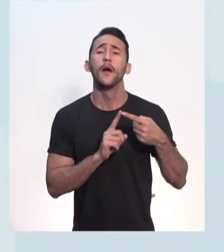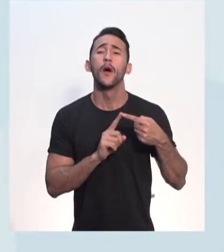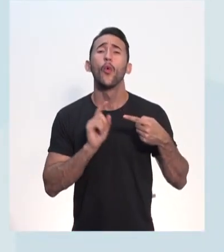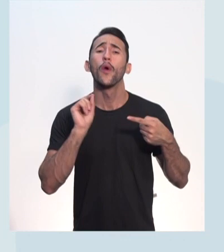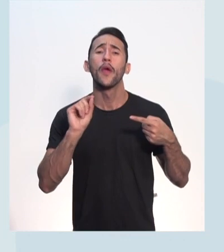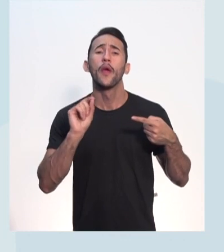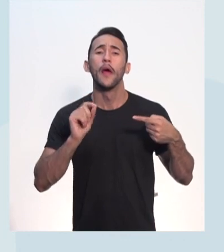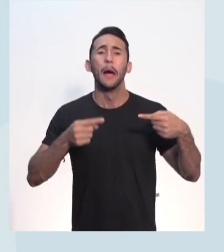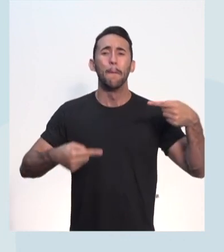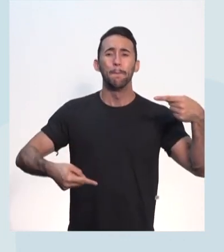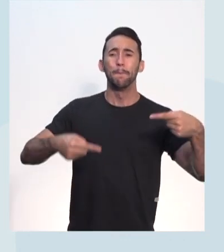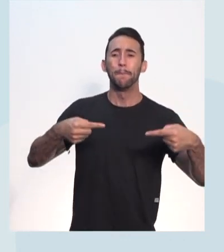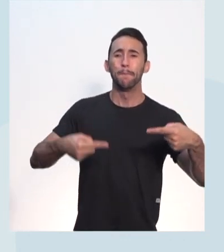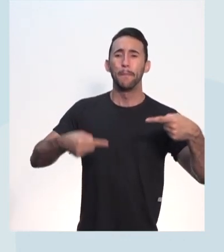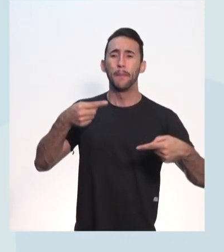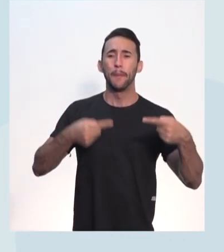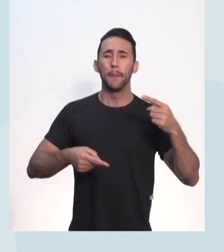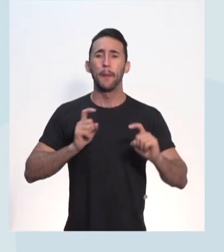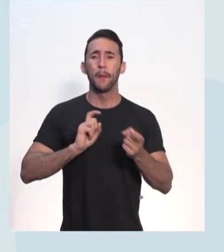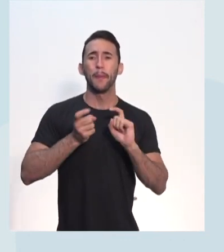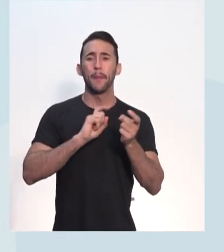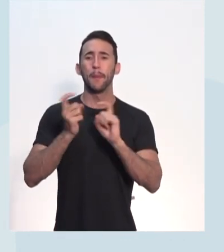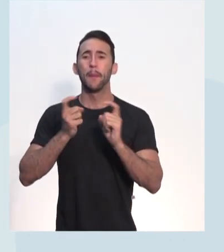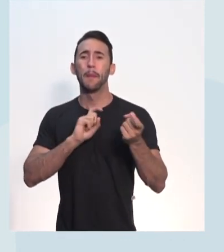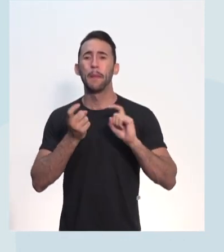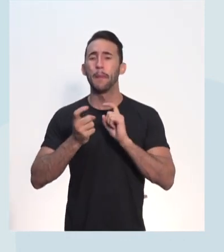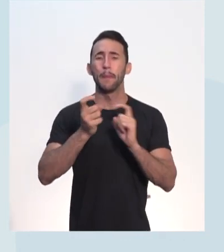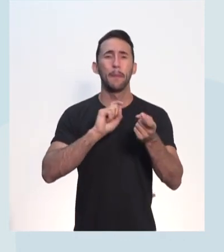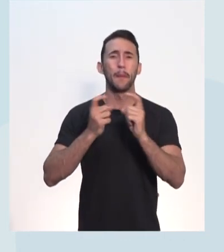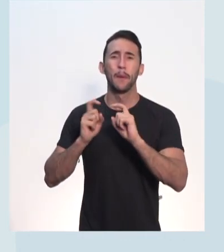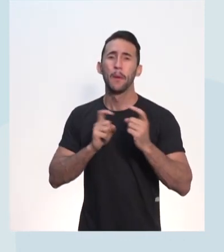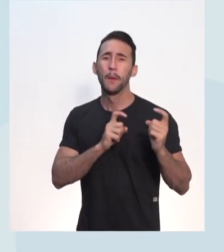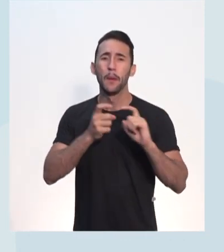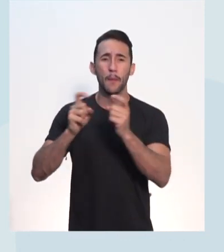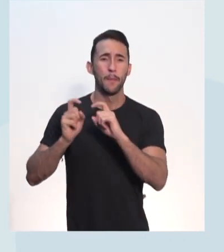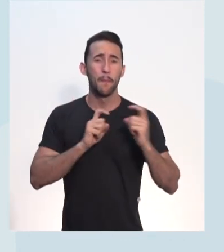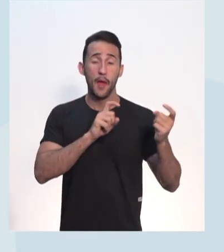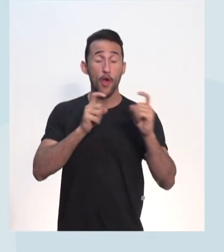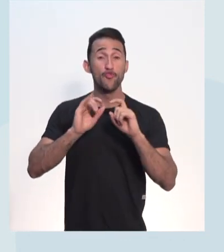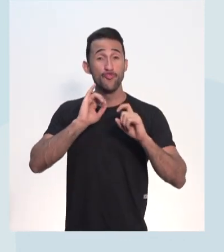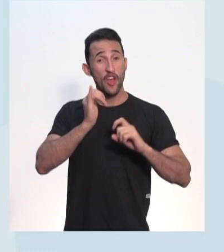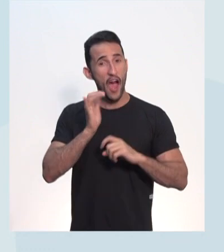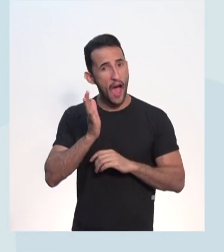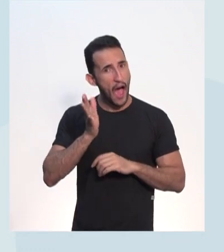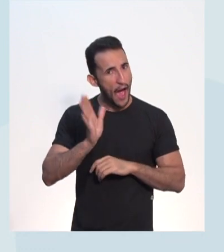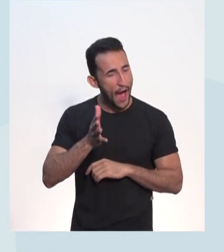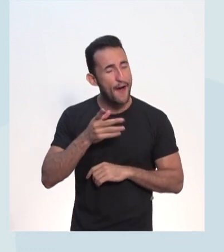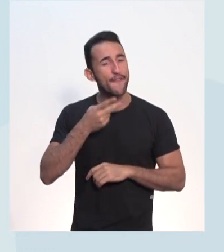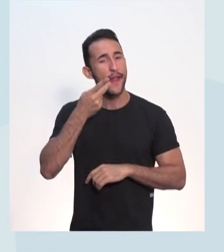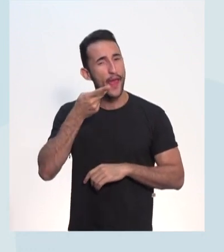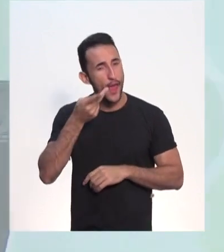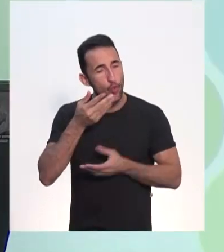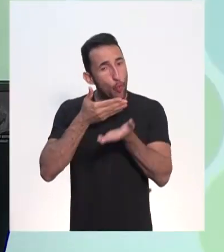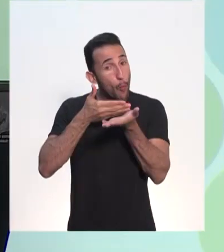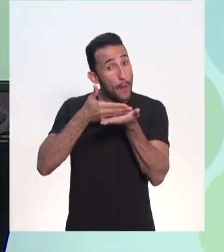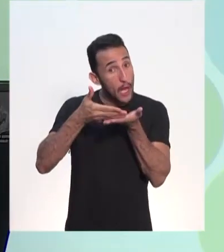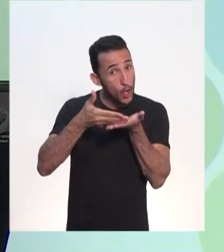áreas, o comentário sobre algumas habilidades que foram elencadas aí pela COPET, tá bom? Então, próximo slide, por